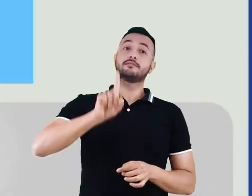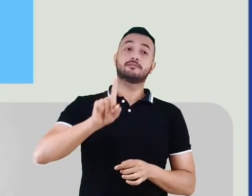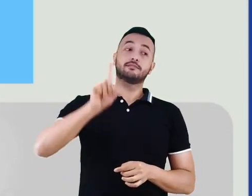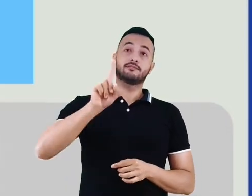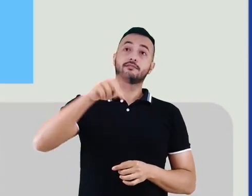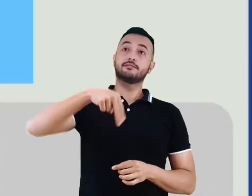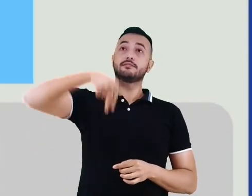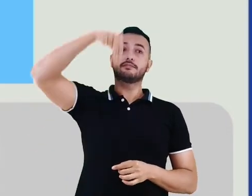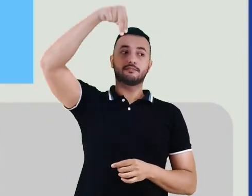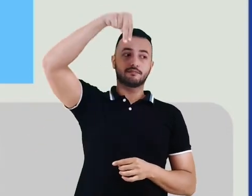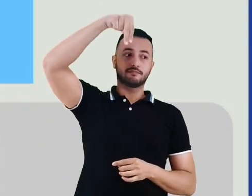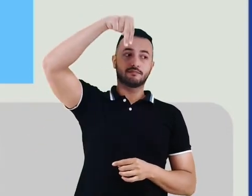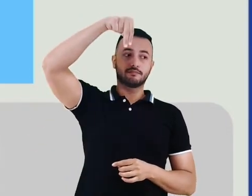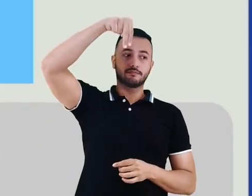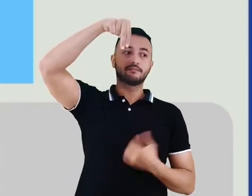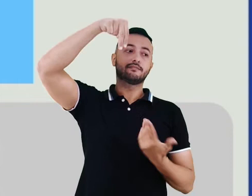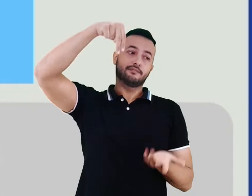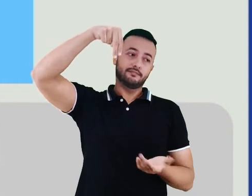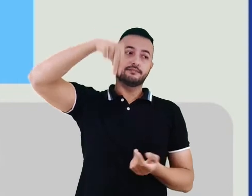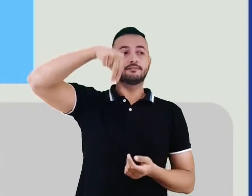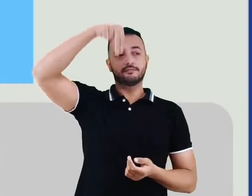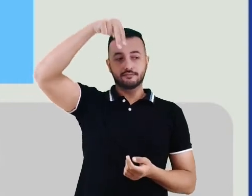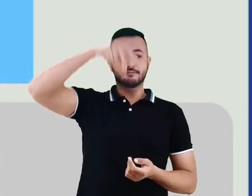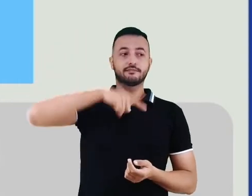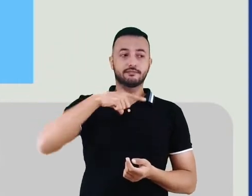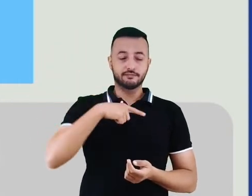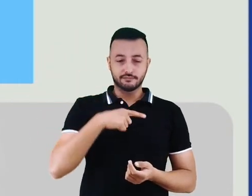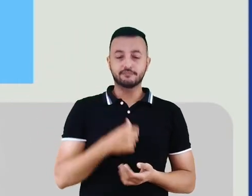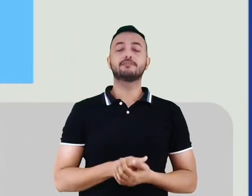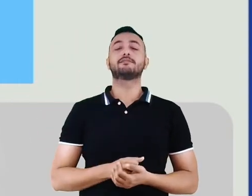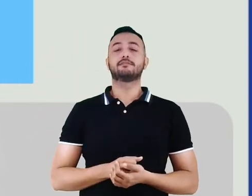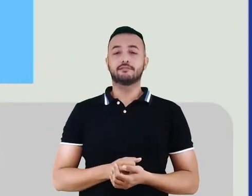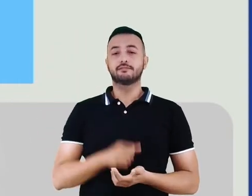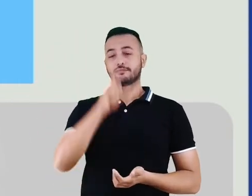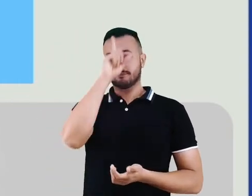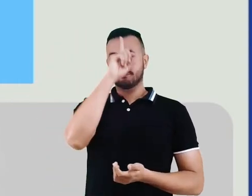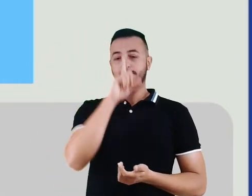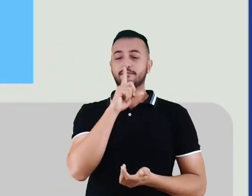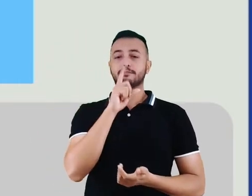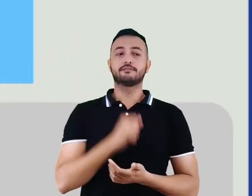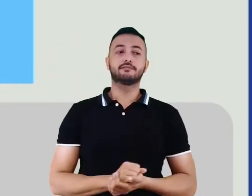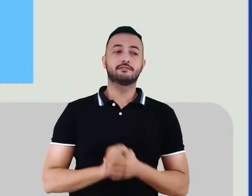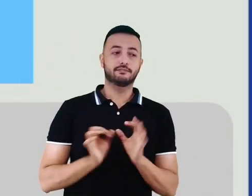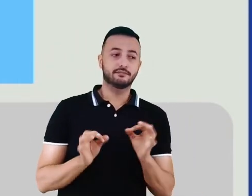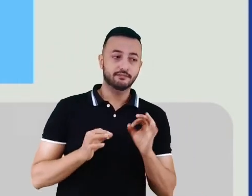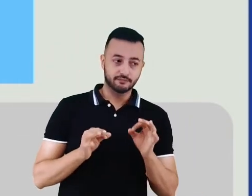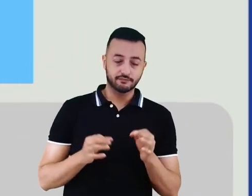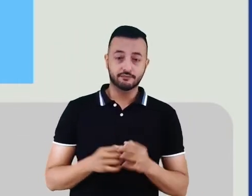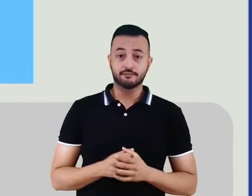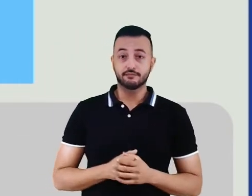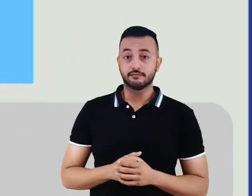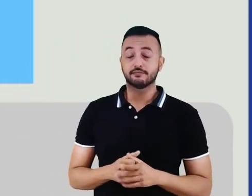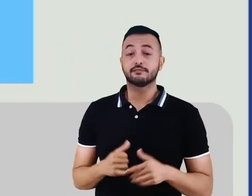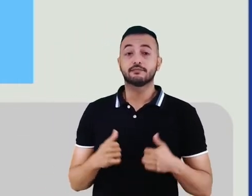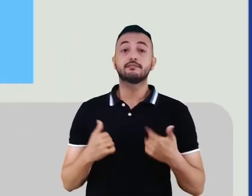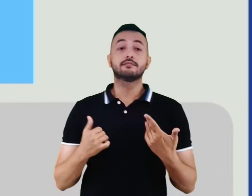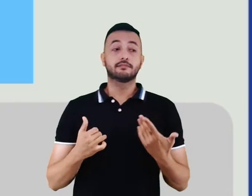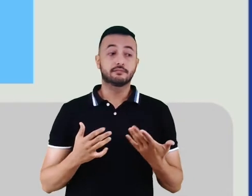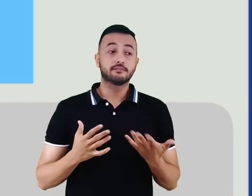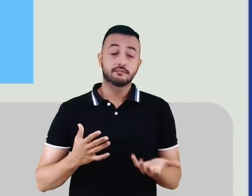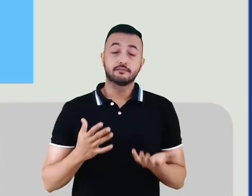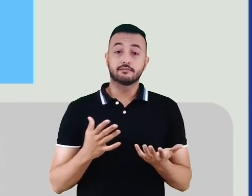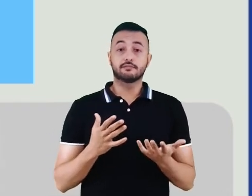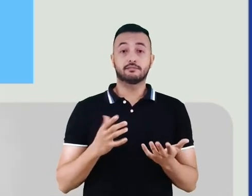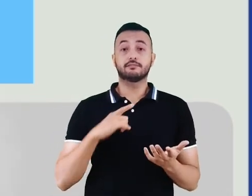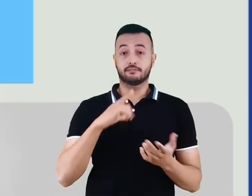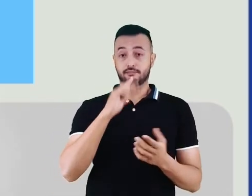é o norte. Então, o norte está ali, aquela região norte, região amarela, tá bom? Então, através da Rosa